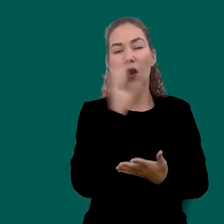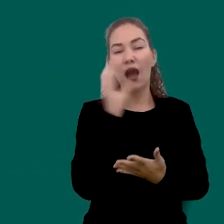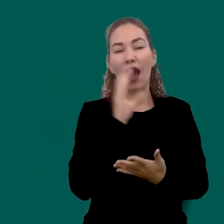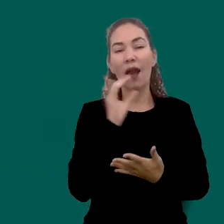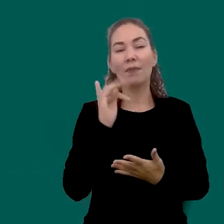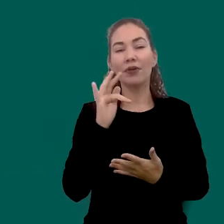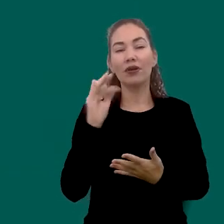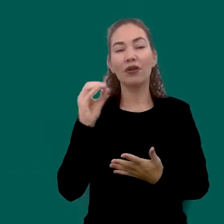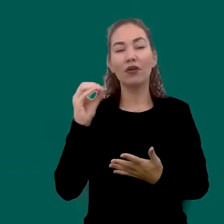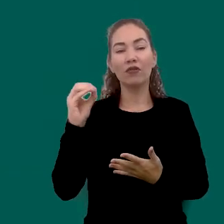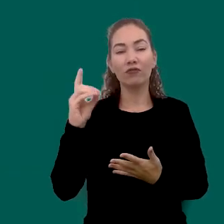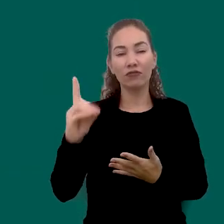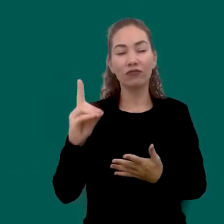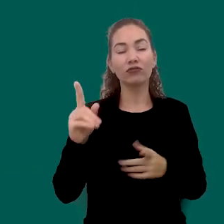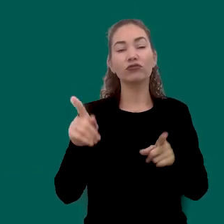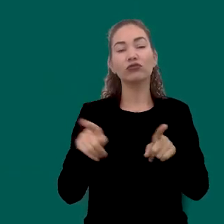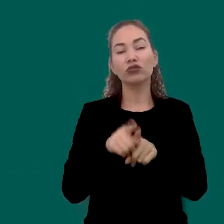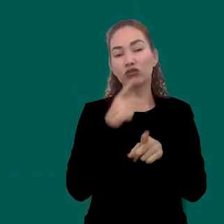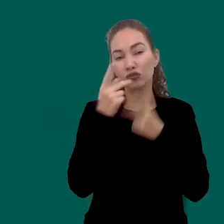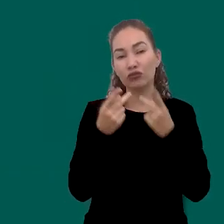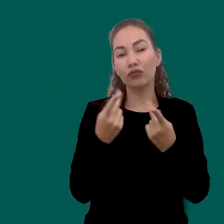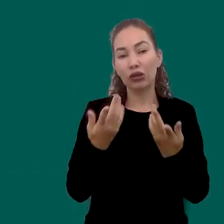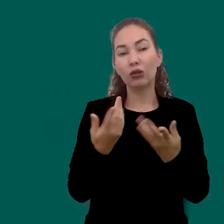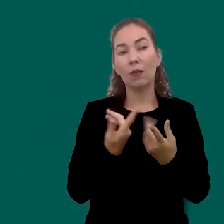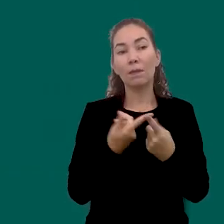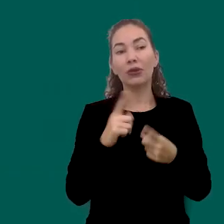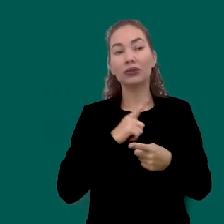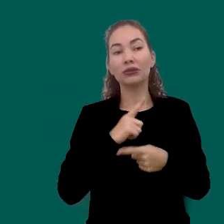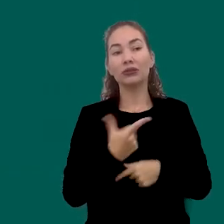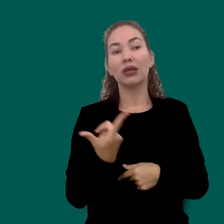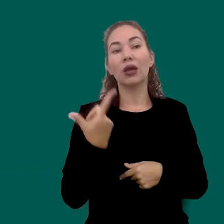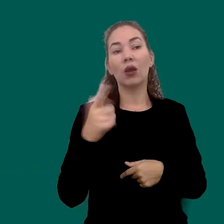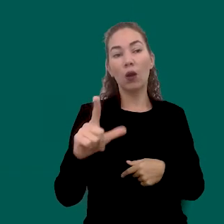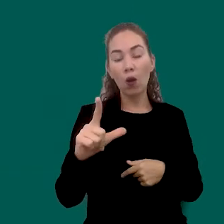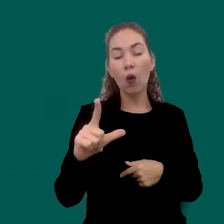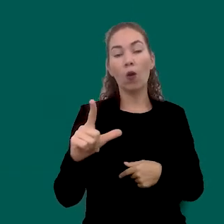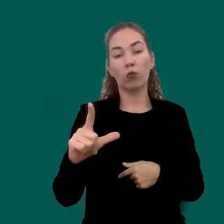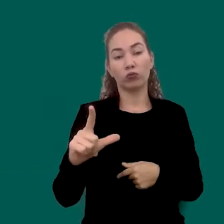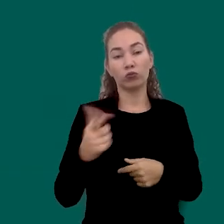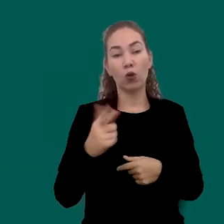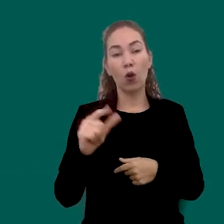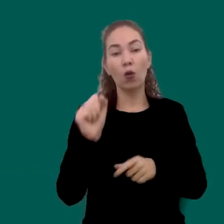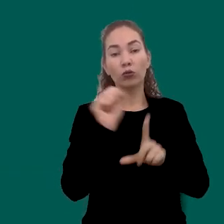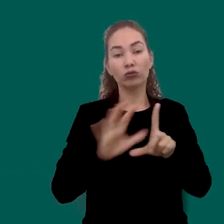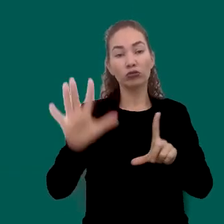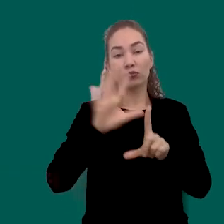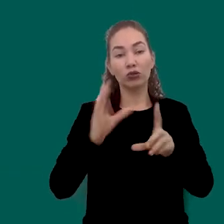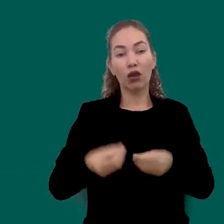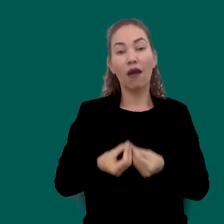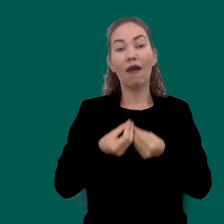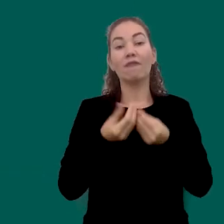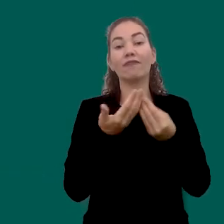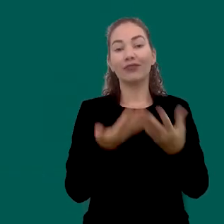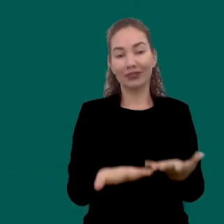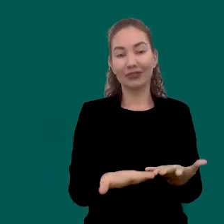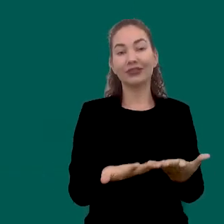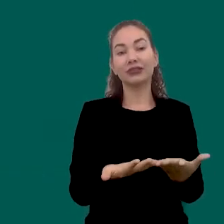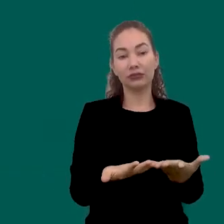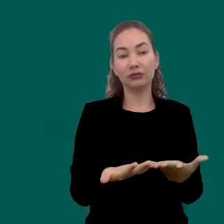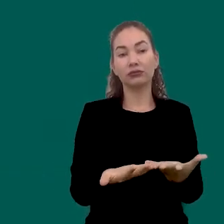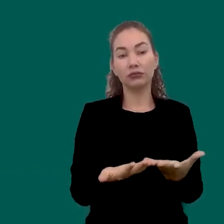iFood, Rappi e Uber Eats, mas a gente tem outros marketplaces, são outras plataformas que oferecem